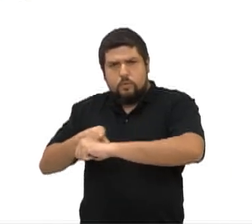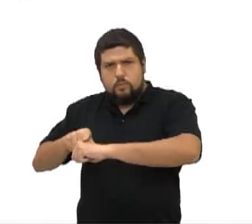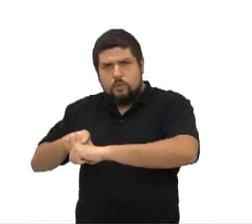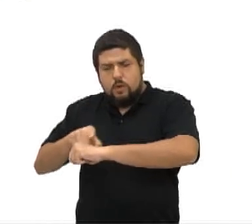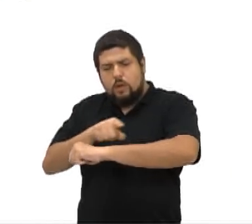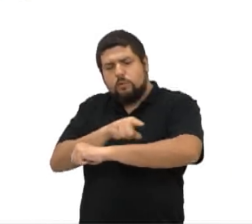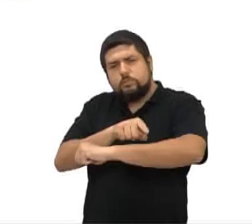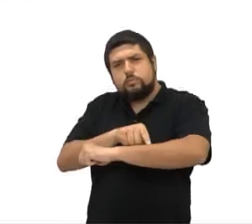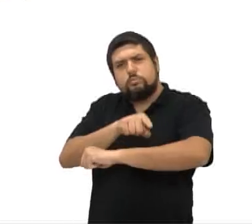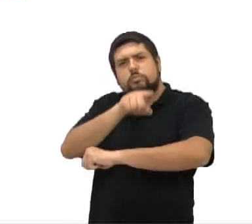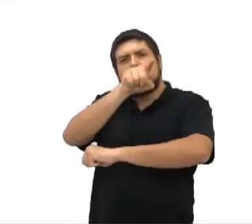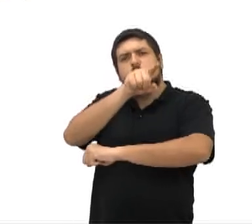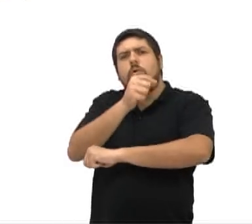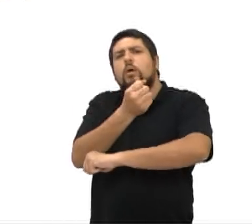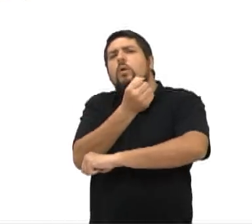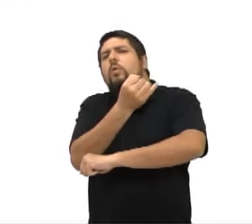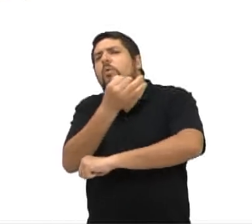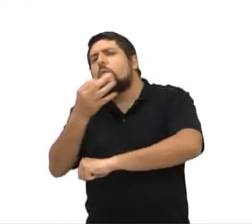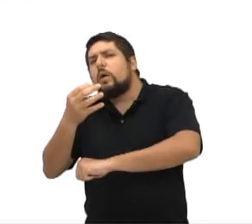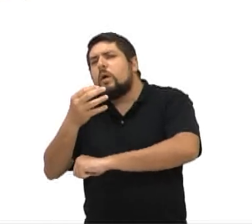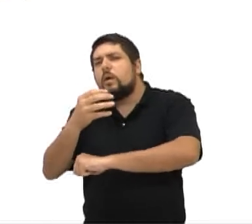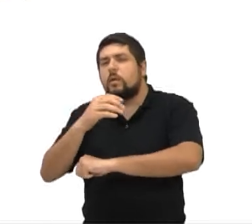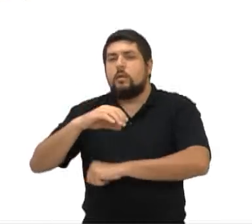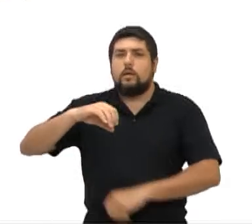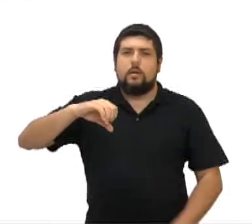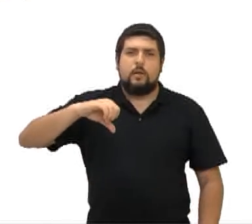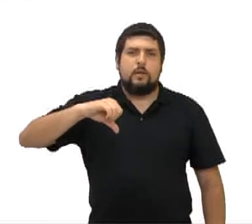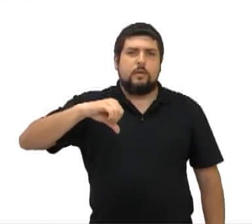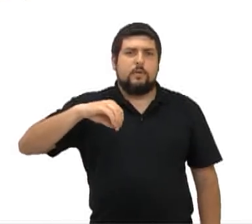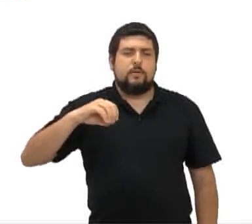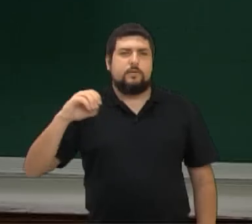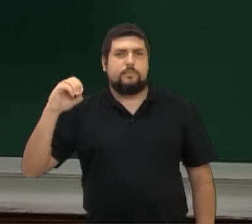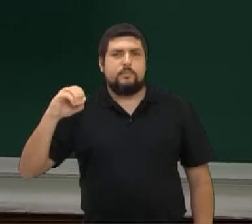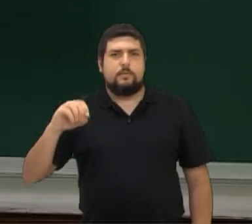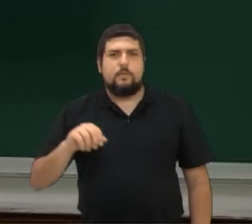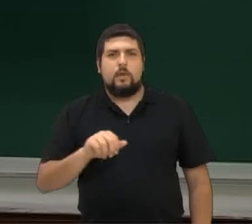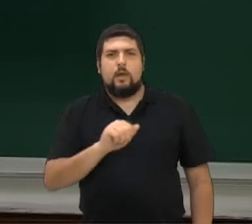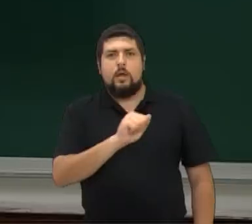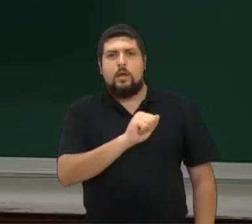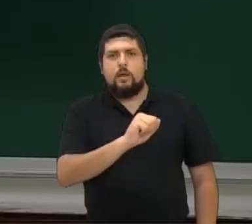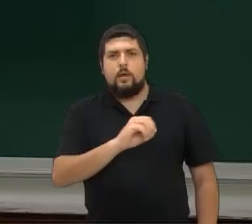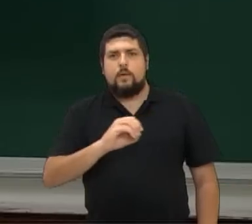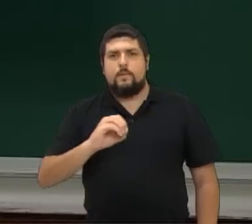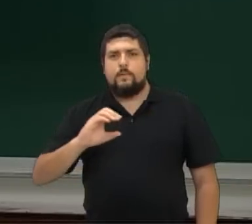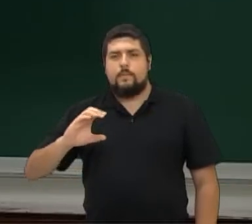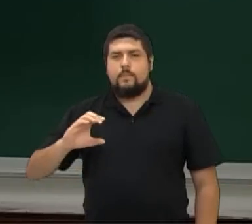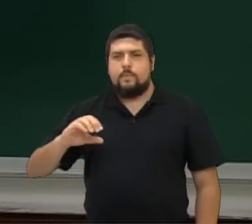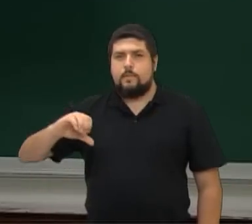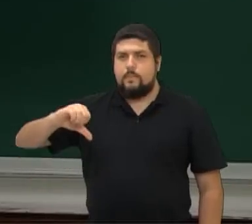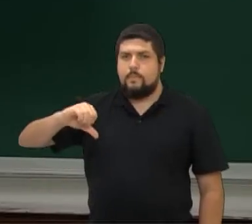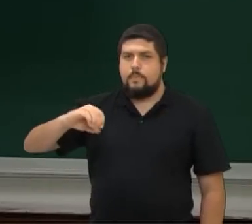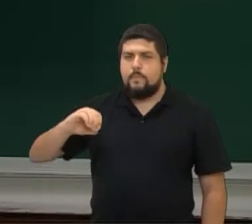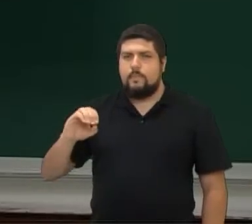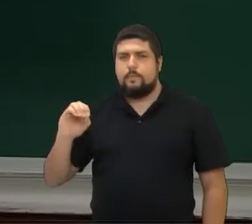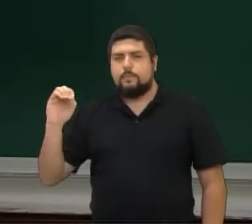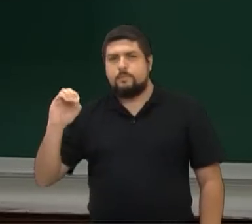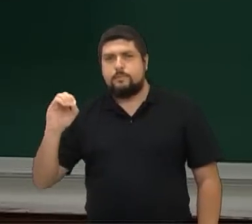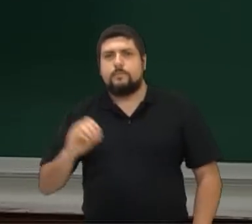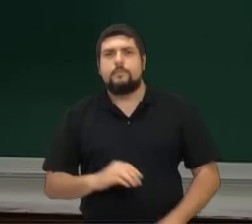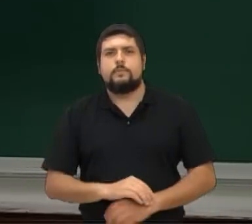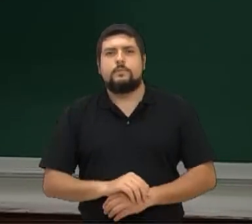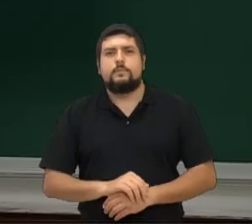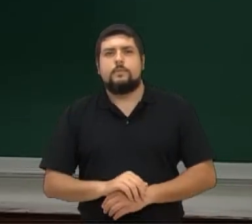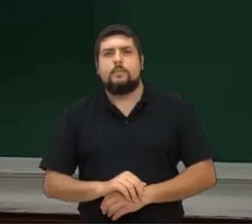90 graus. Então, a OC simboliza, representa 90 graus. E o terceiro